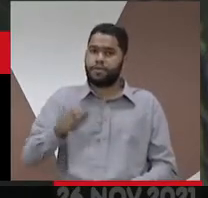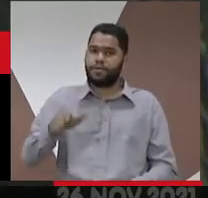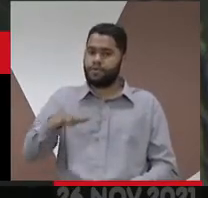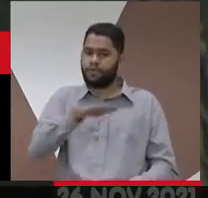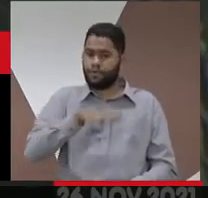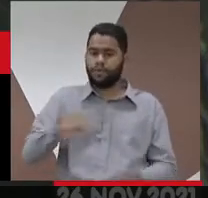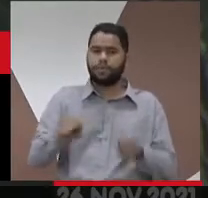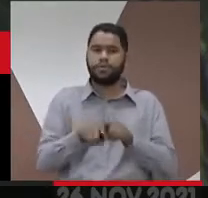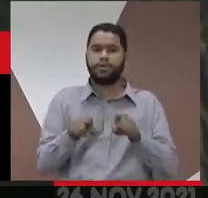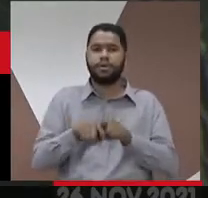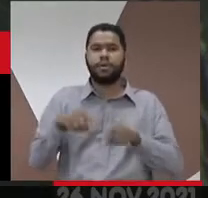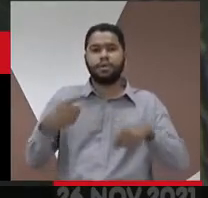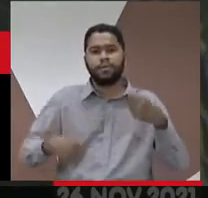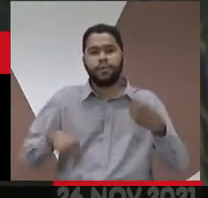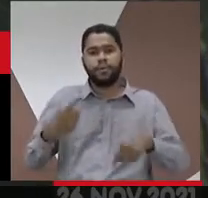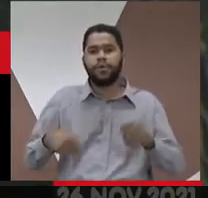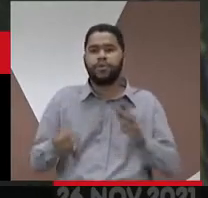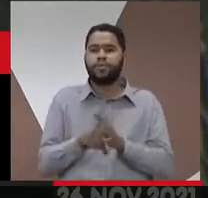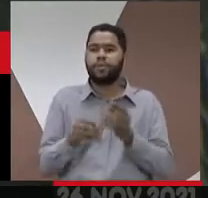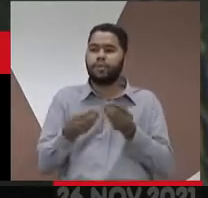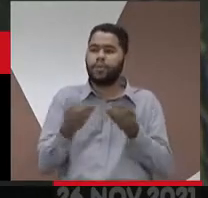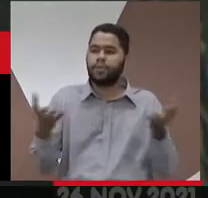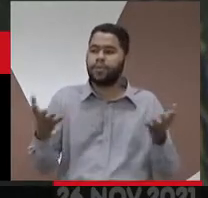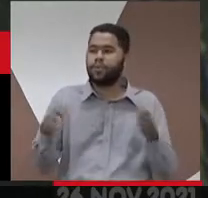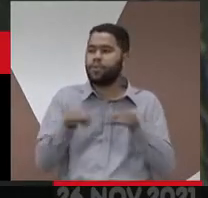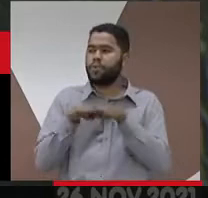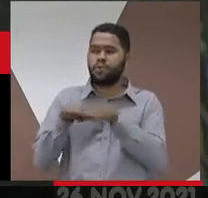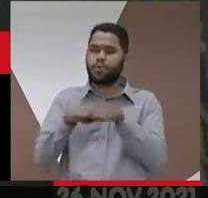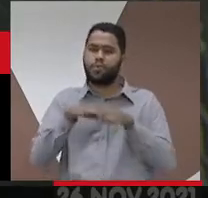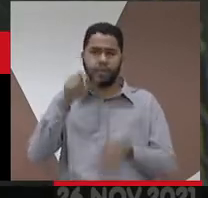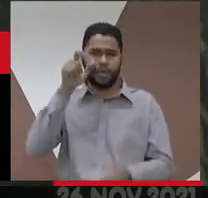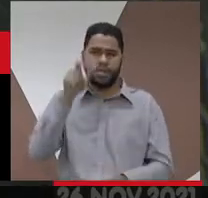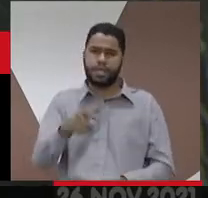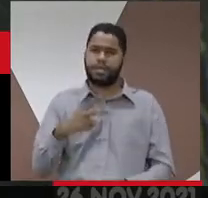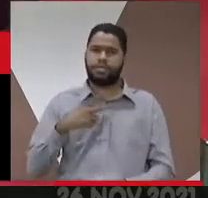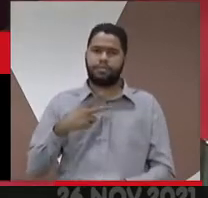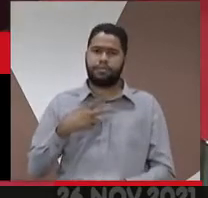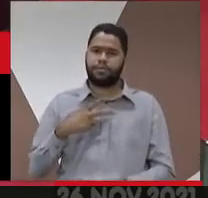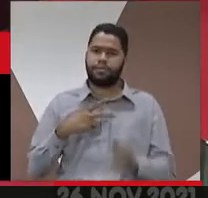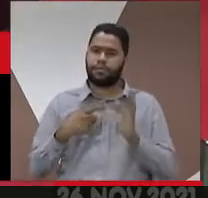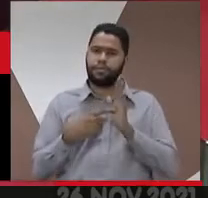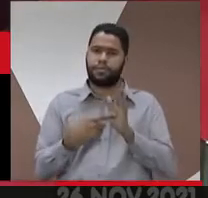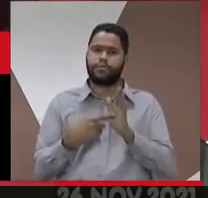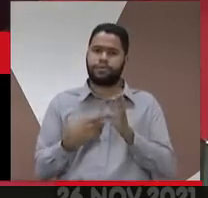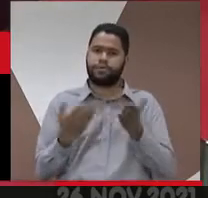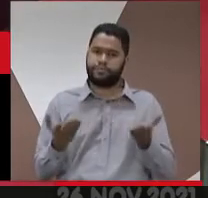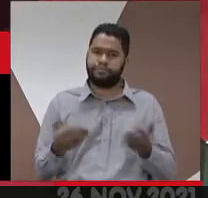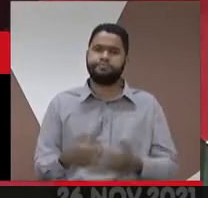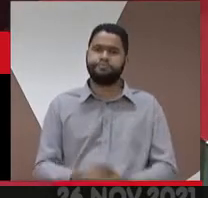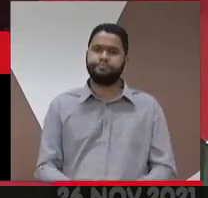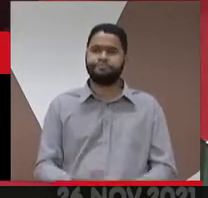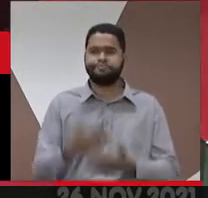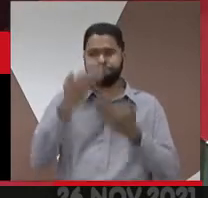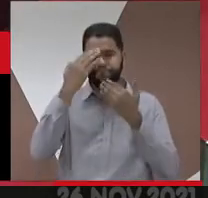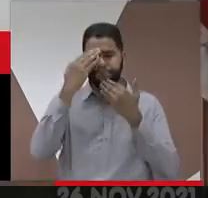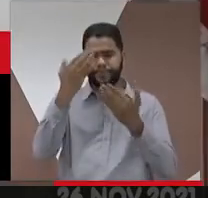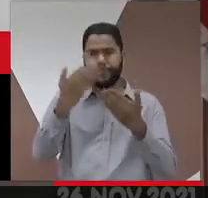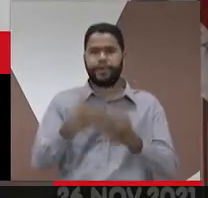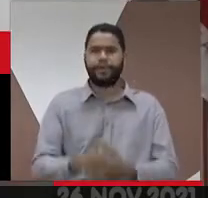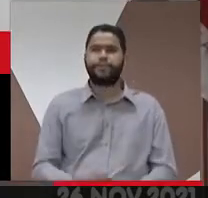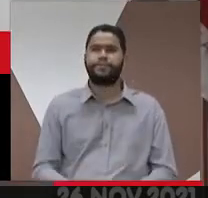é preciso que a política esteja a serviço do bem comum e não dos interesses privados, como tem demonstrado esse rodominério. Obrigada,